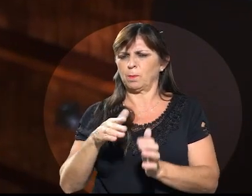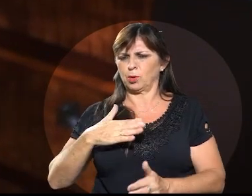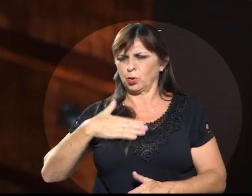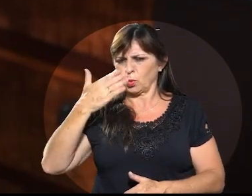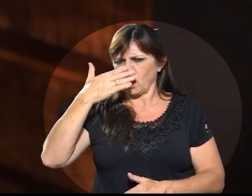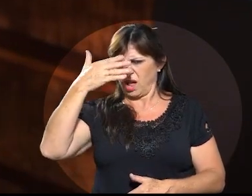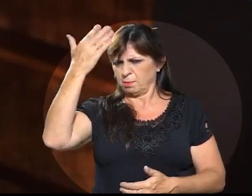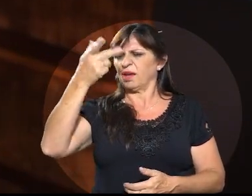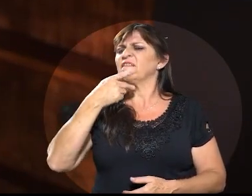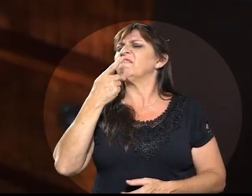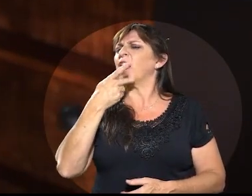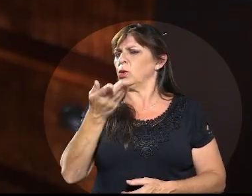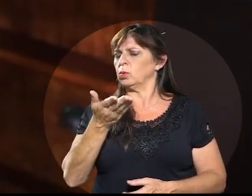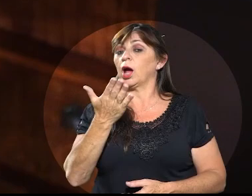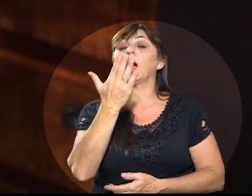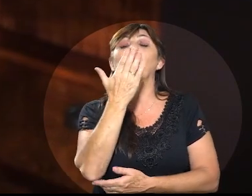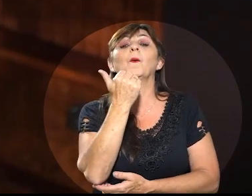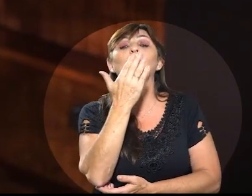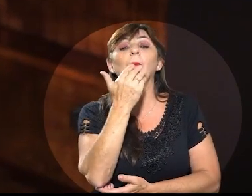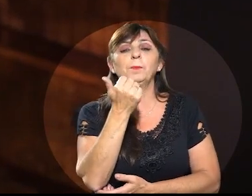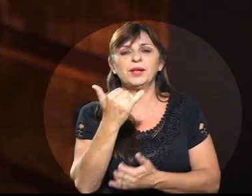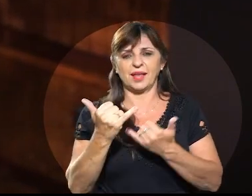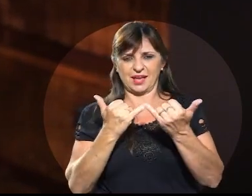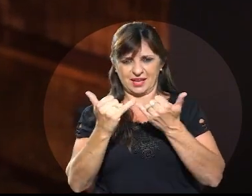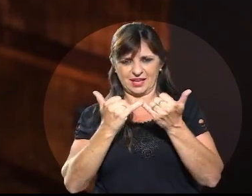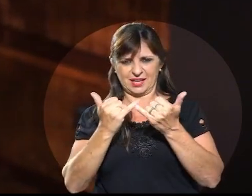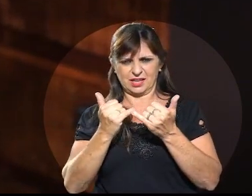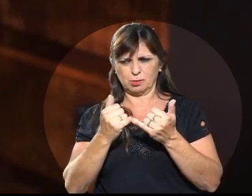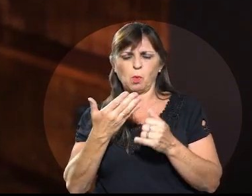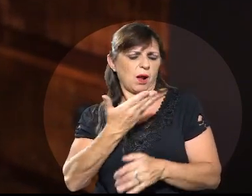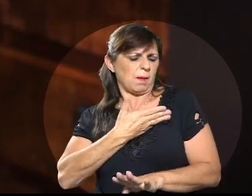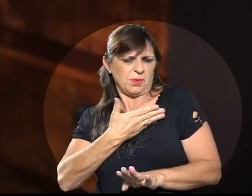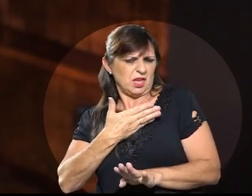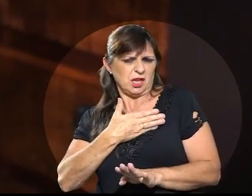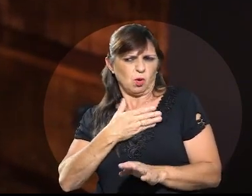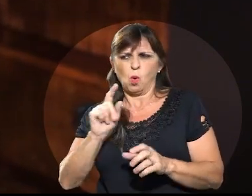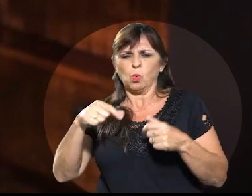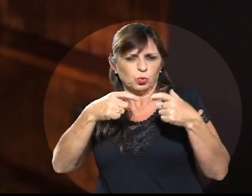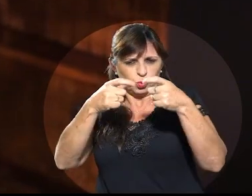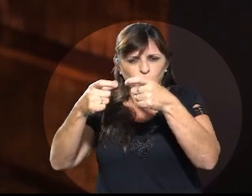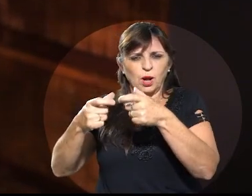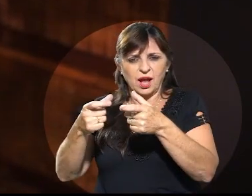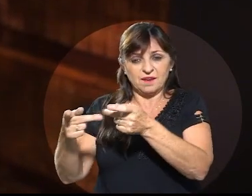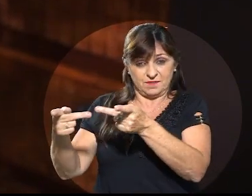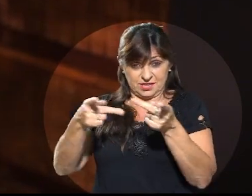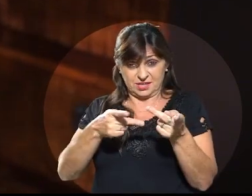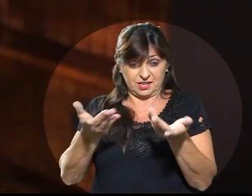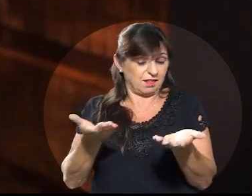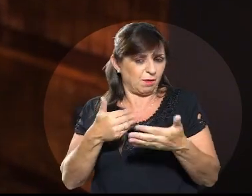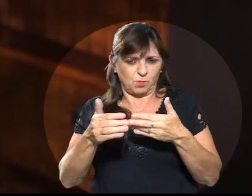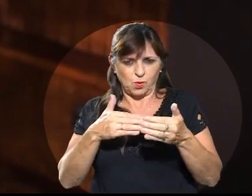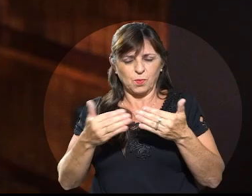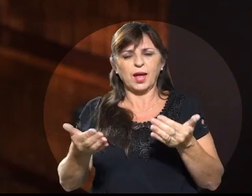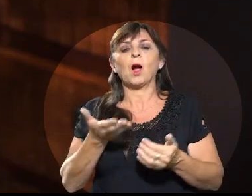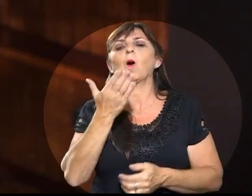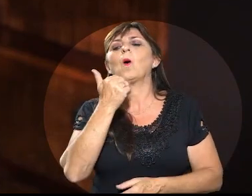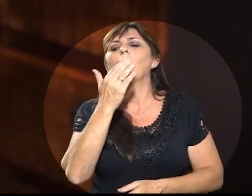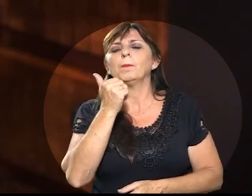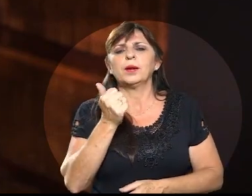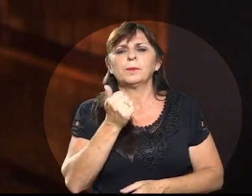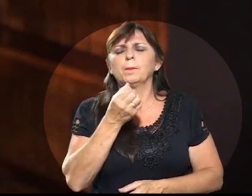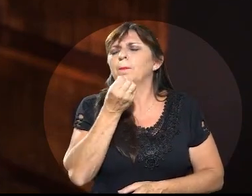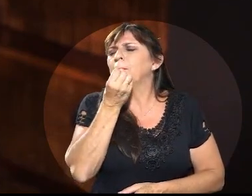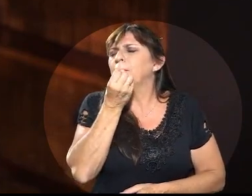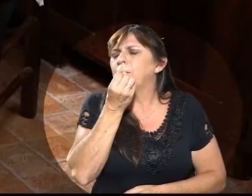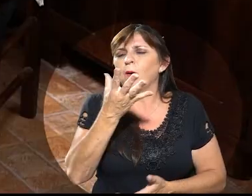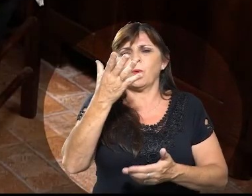comida... Por exemplo, ela vai num amigo, vai em algum lugar, né, come, ele diz assim, tão boa, quase tão boa